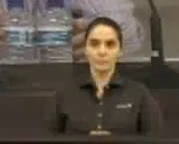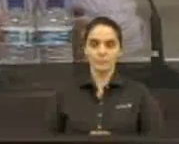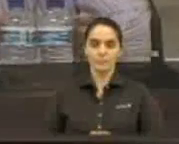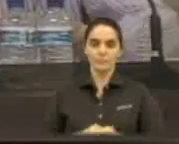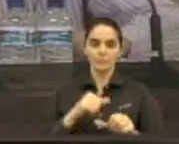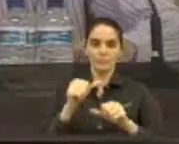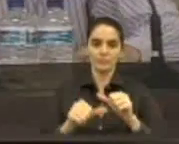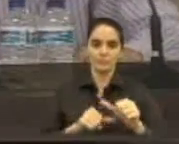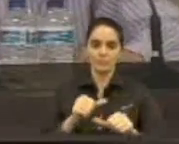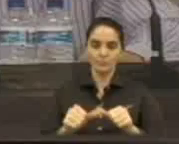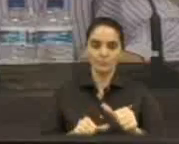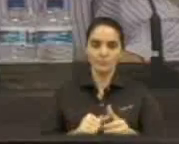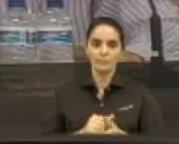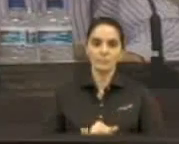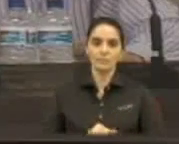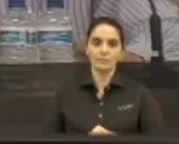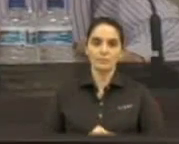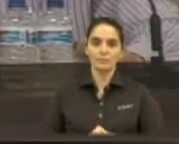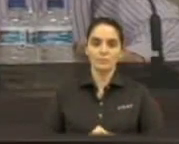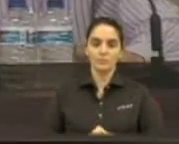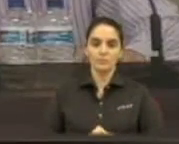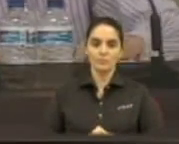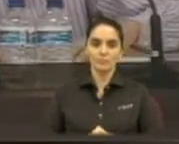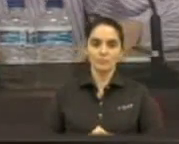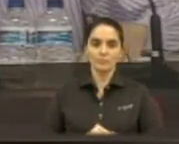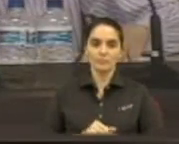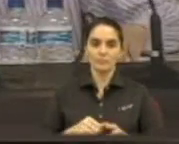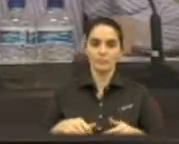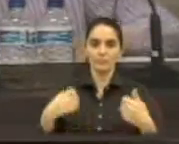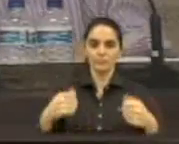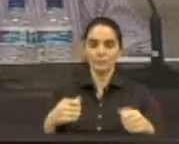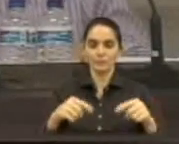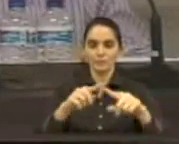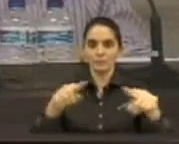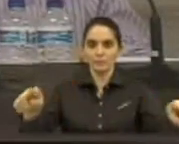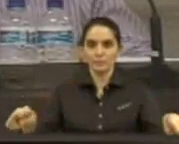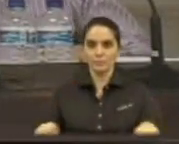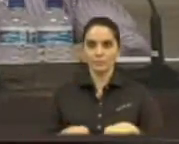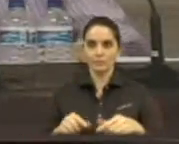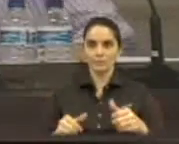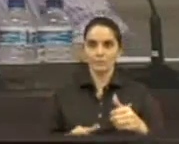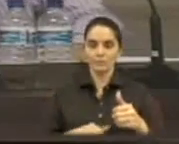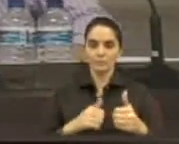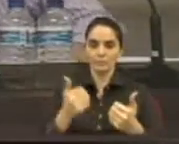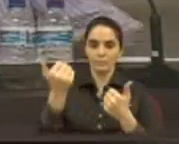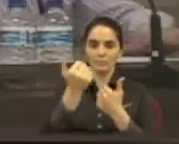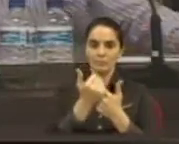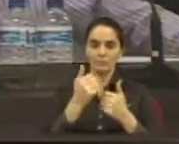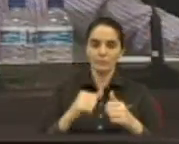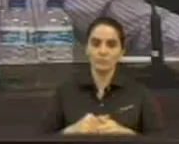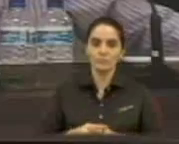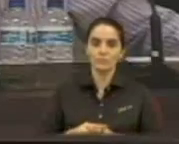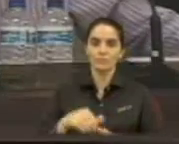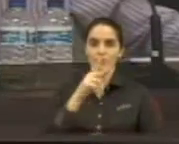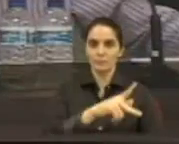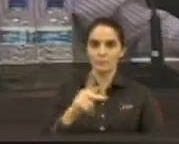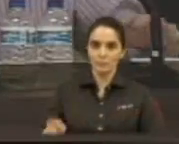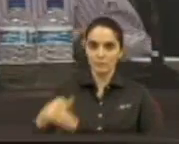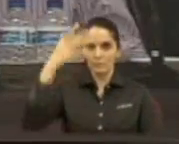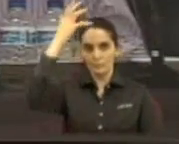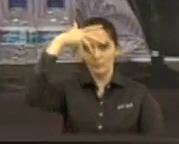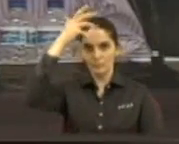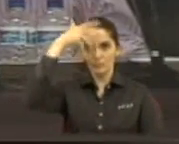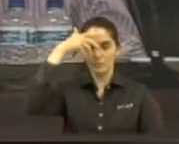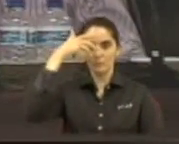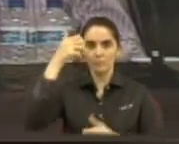Da redação final de um projeto da mesa diretora, ela necessita de ser trocada. Então, eu nomeio como presidente a vereadora Érica